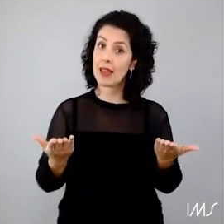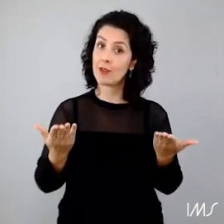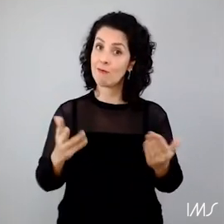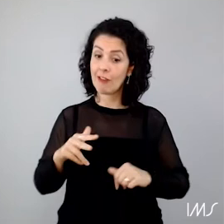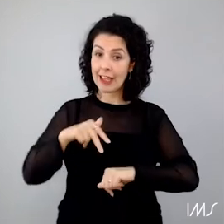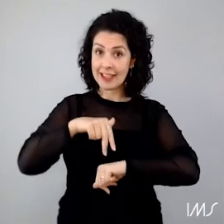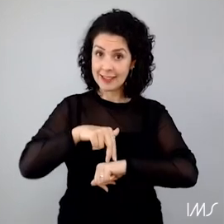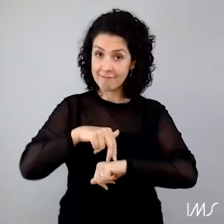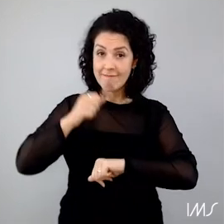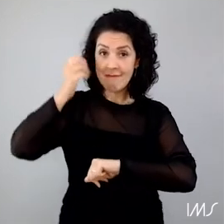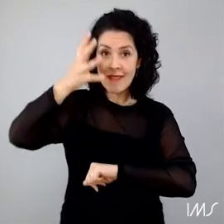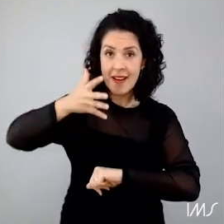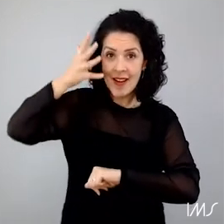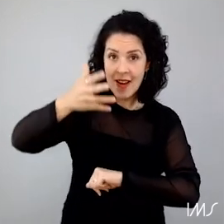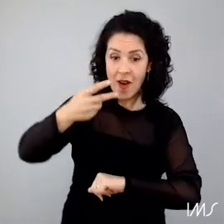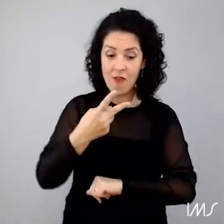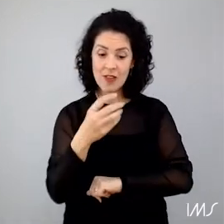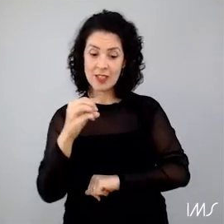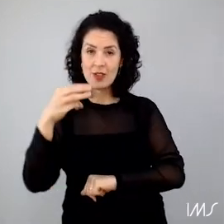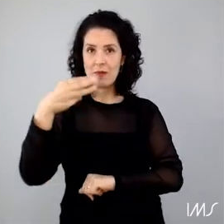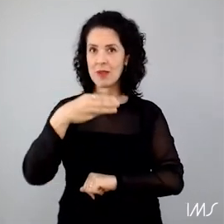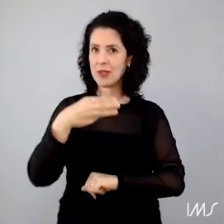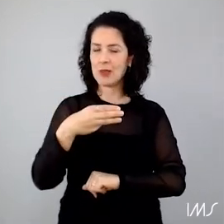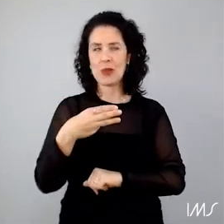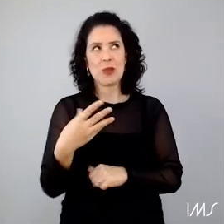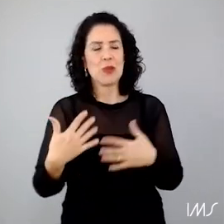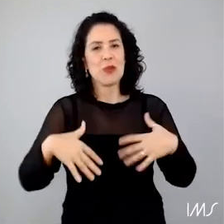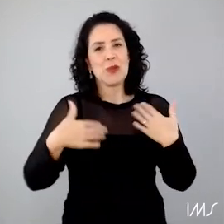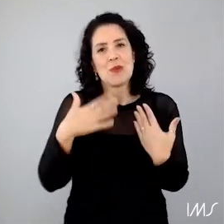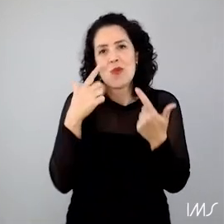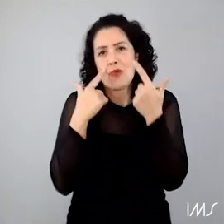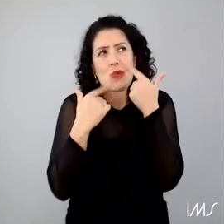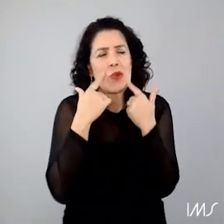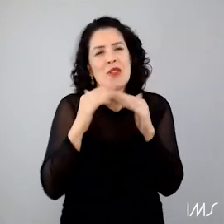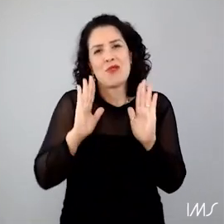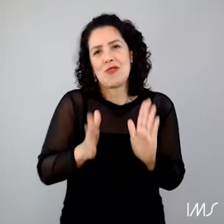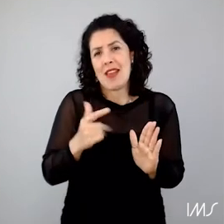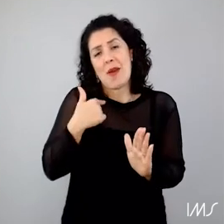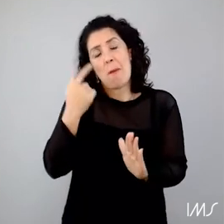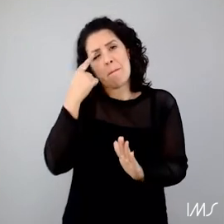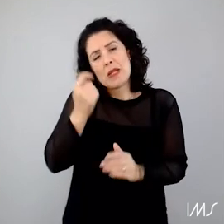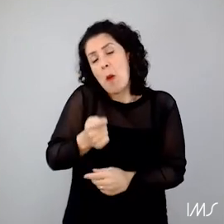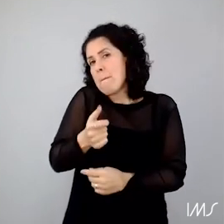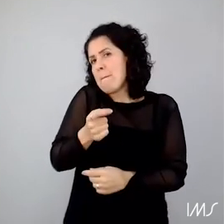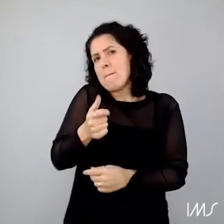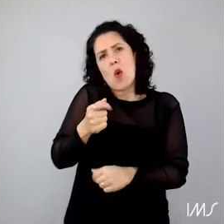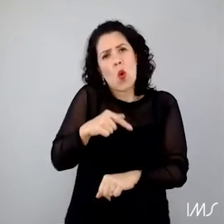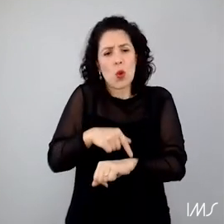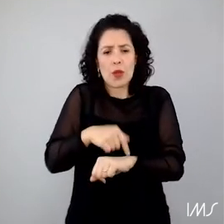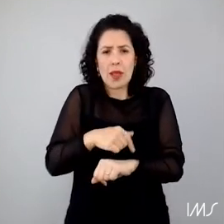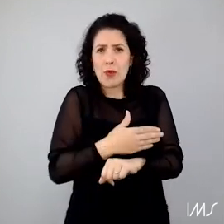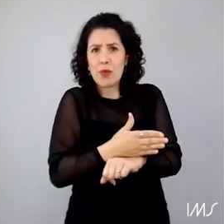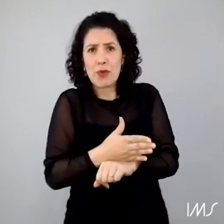dizer que 20 minutos, já vai começar uma choradeira aqui, que 20 minutos acho curto para